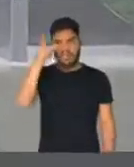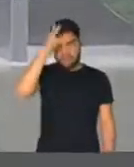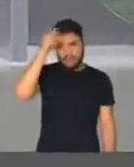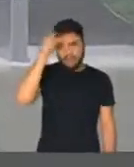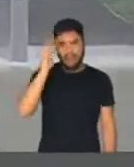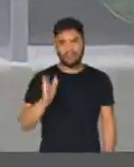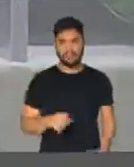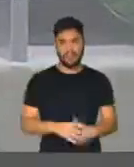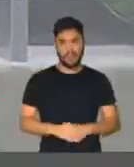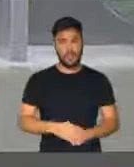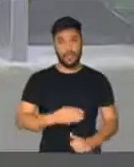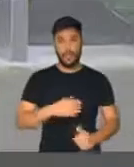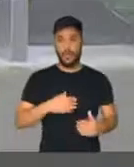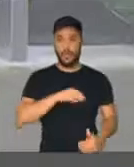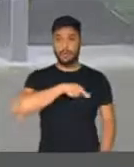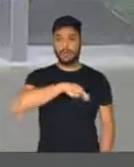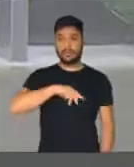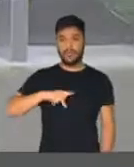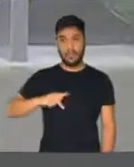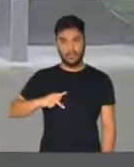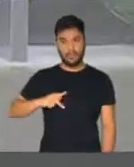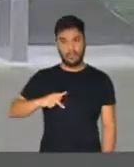o Ministério Público,